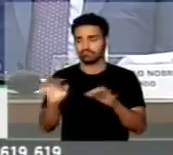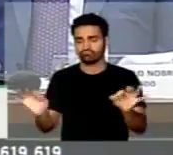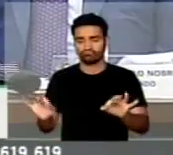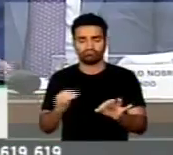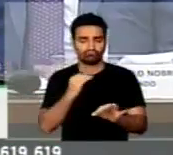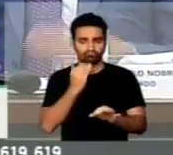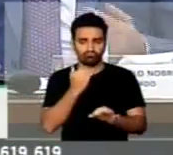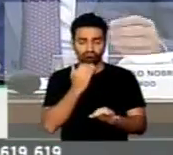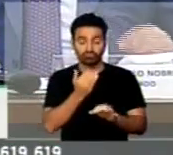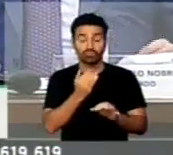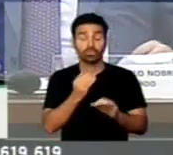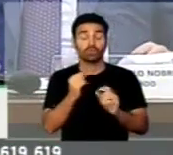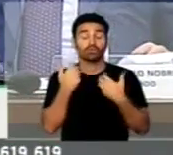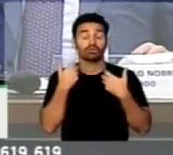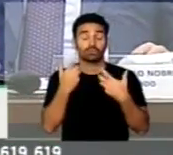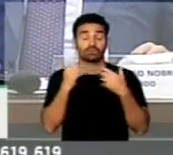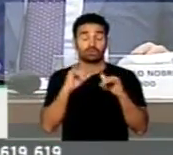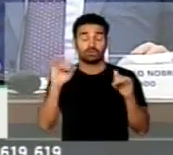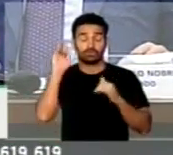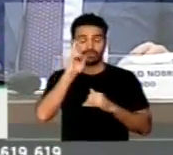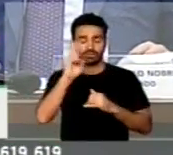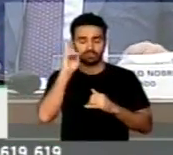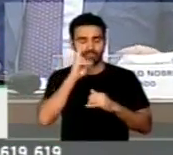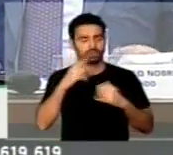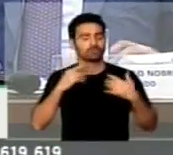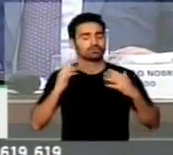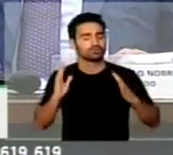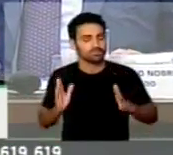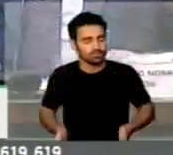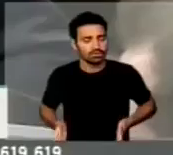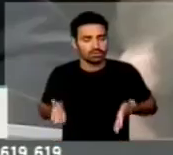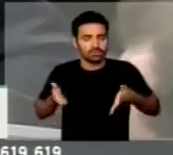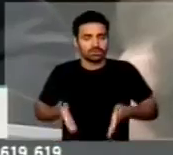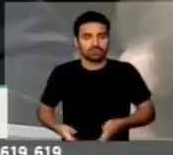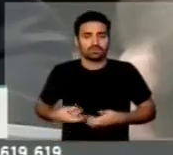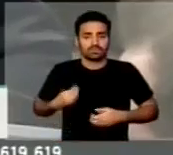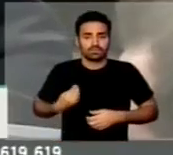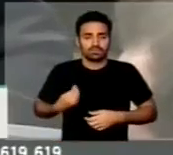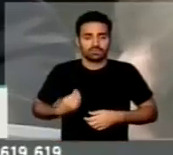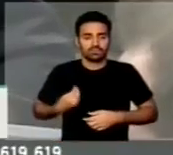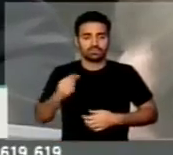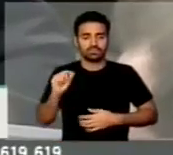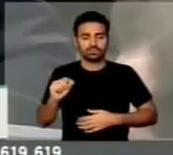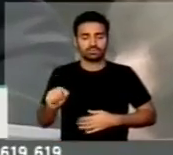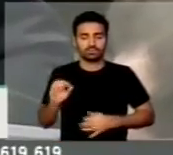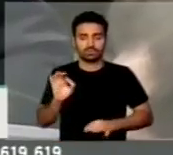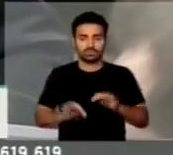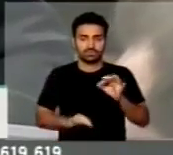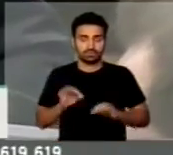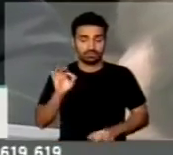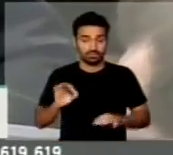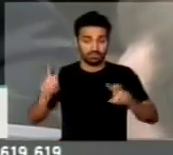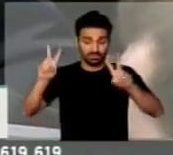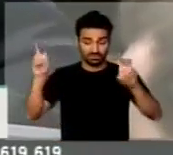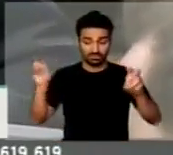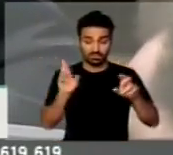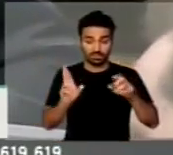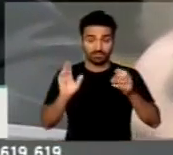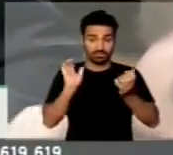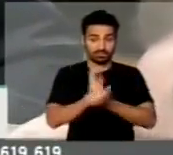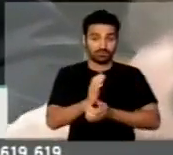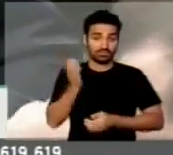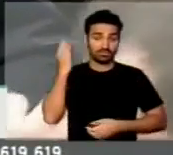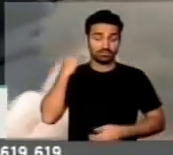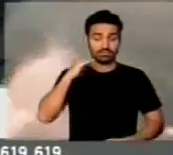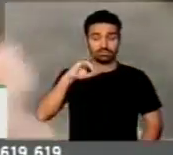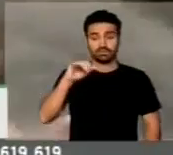Legislativa. E eu quero lembrar, porque participei aqui, era membro, do precedente no julgamento do caso da representada da época,